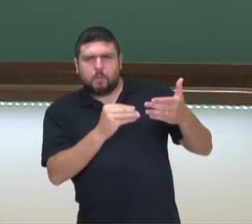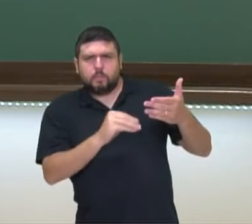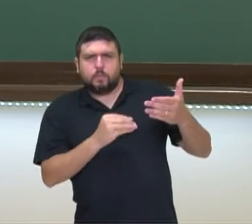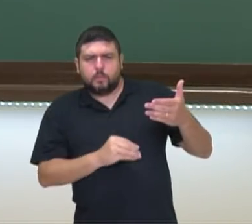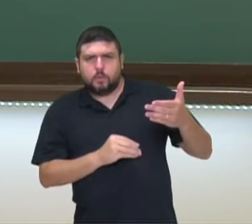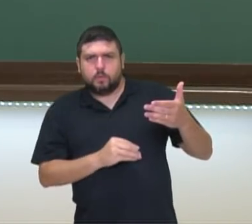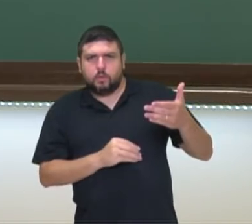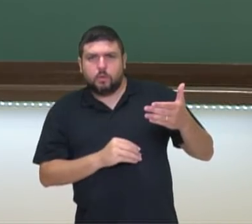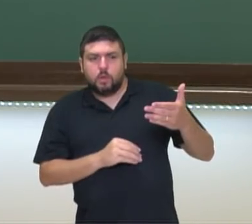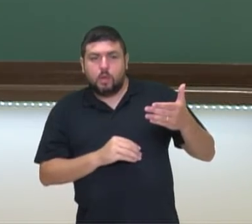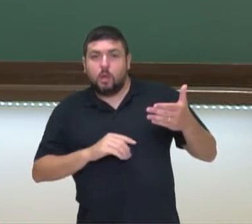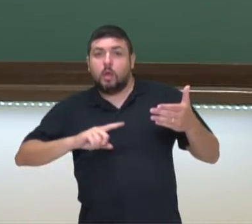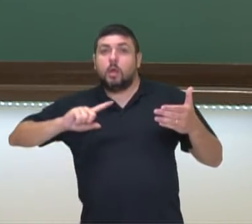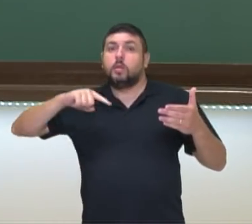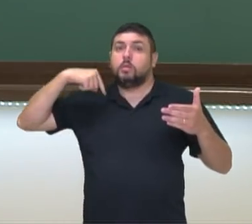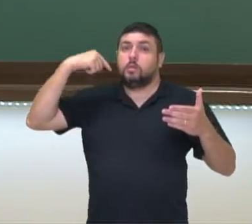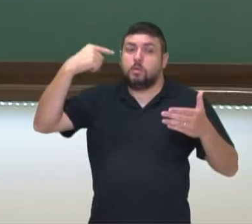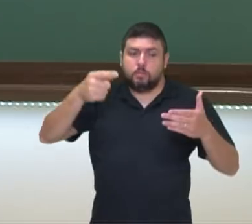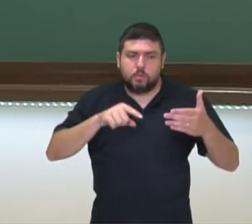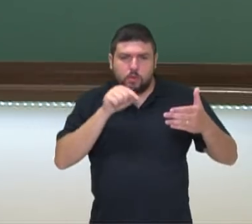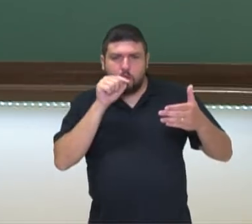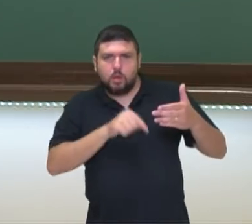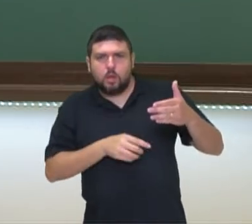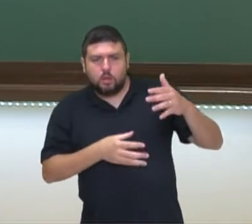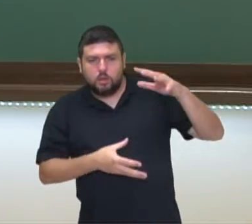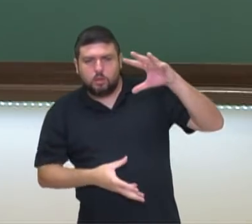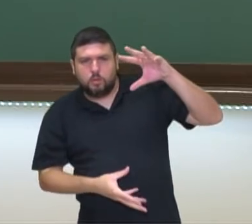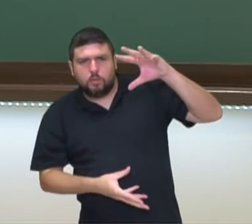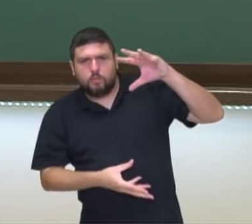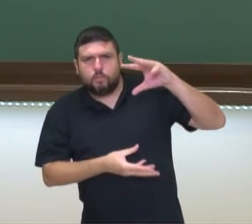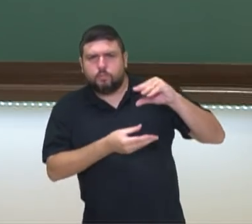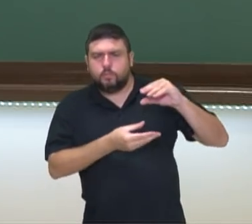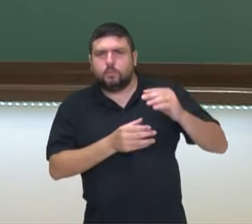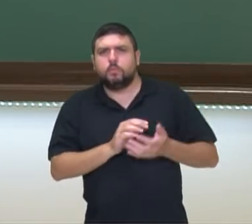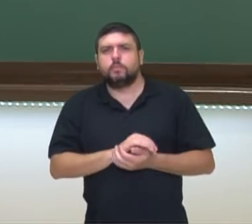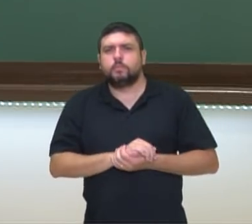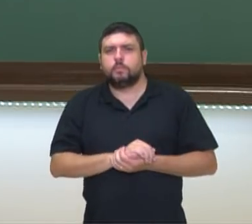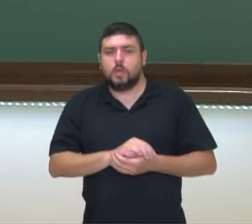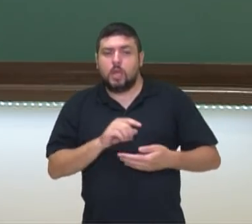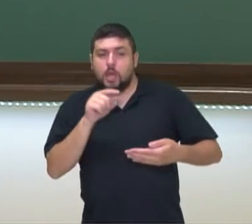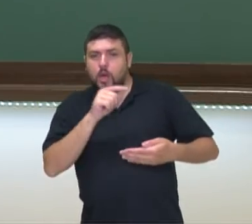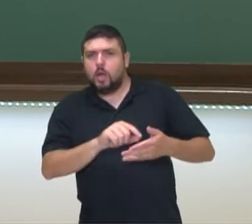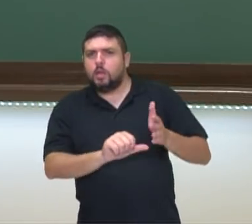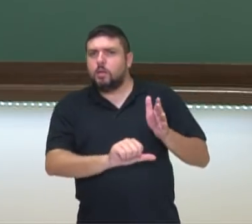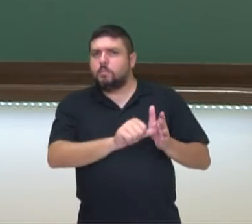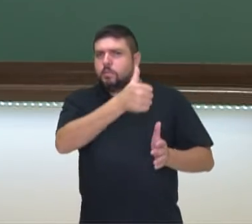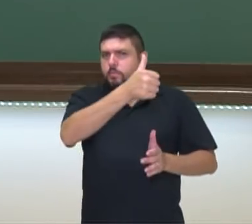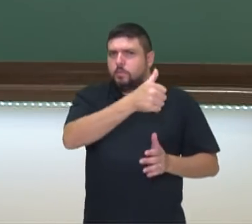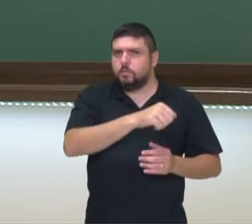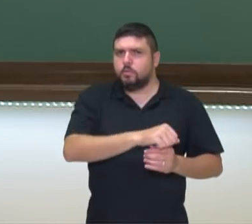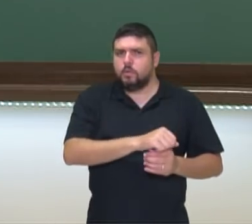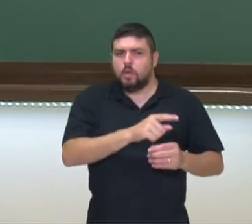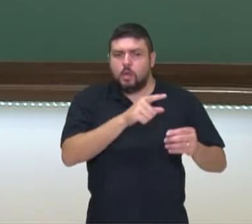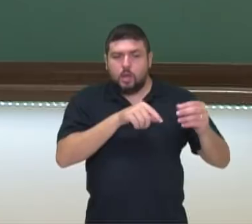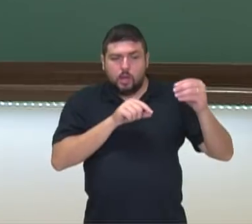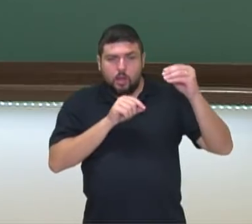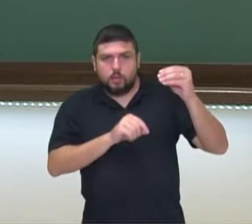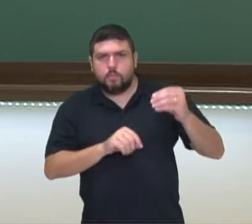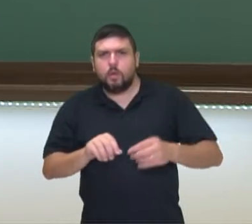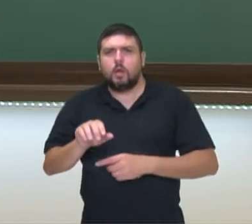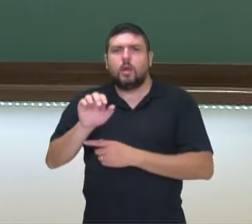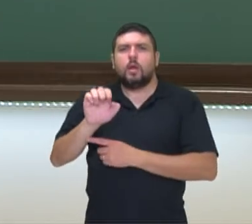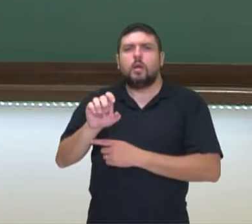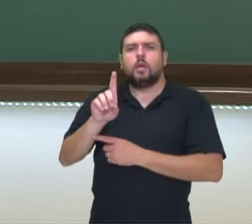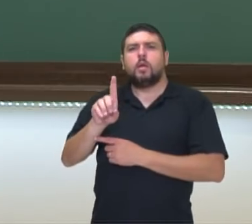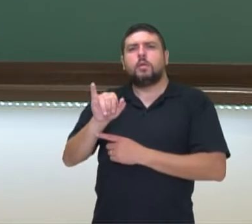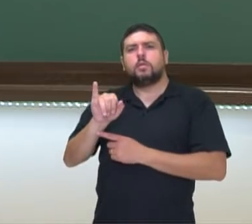você reduz essa sua história, esse seu enredo? Você vai na sua primeira versão e realiza uma edição. Você vê